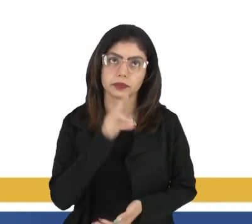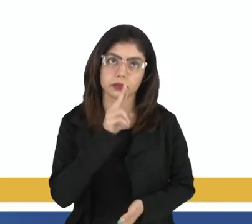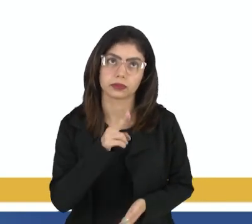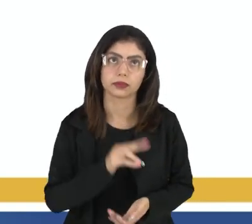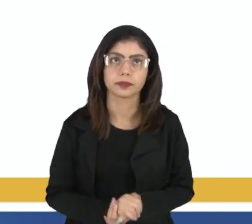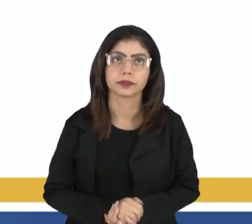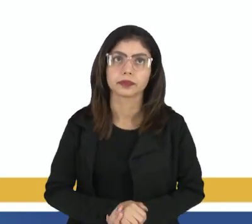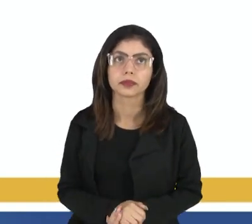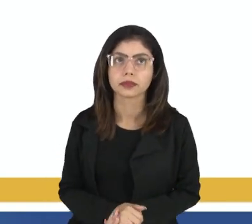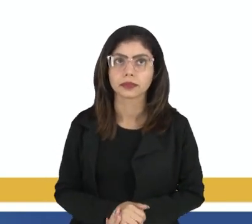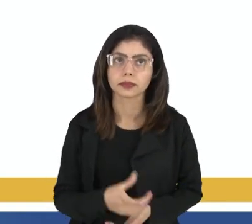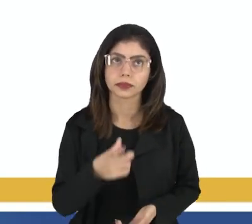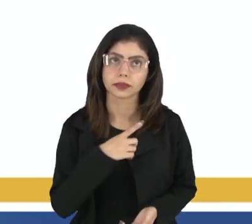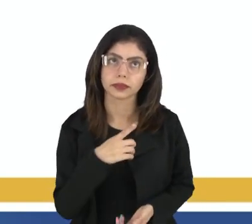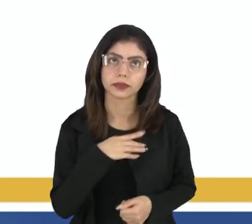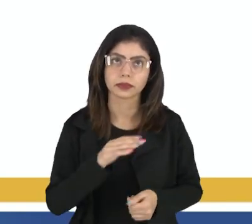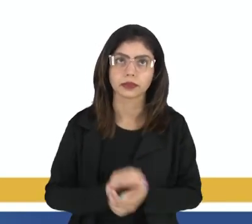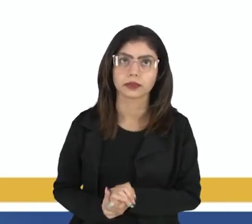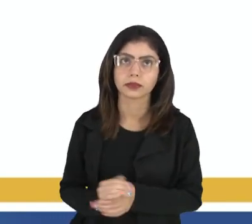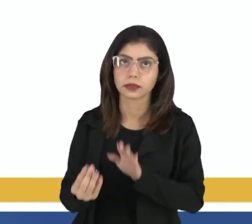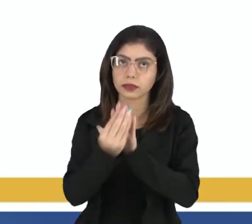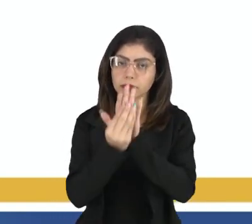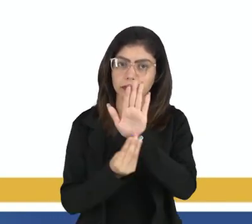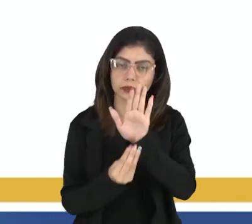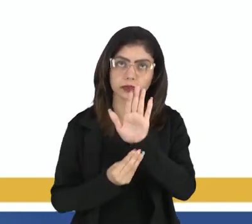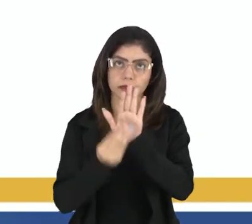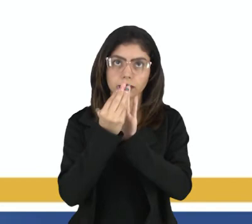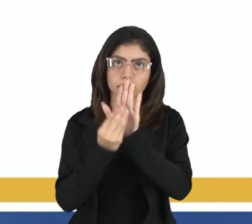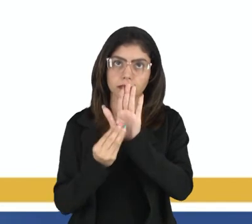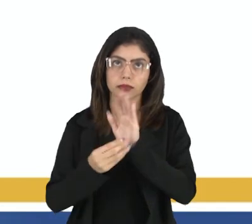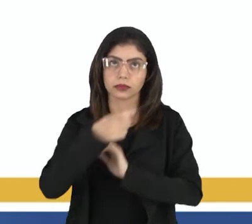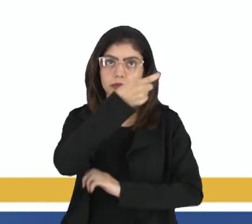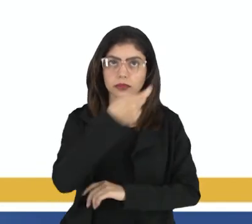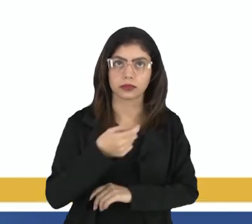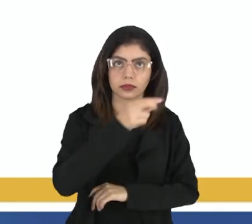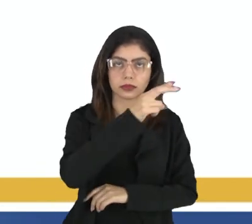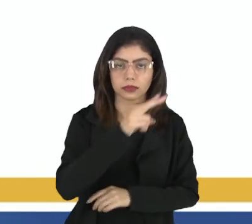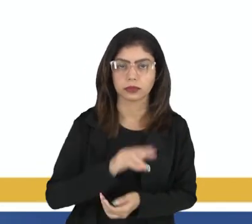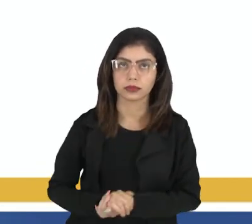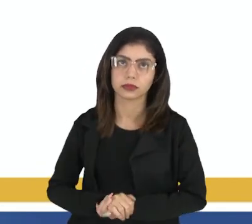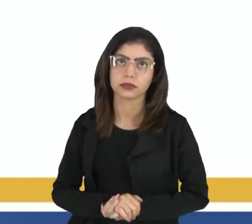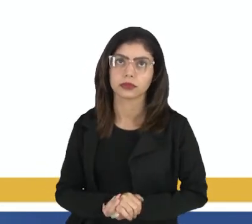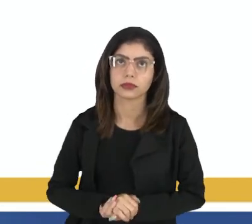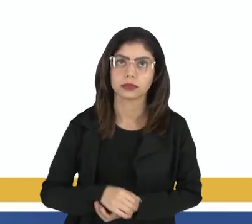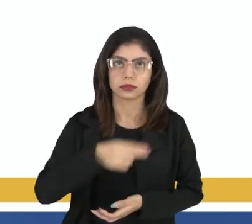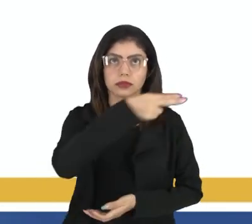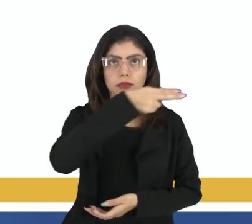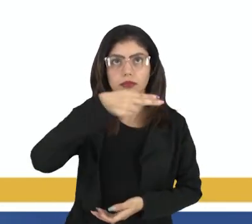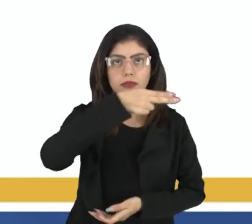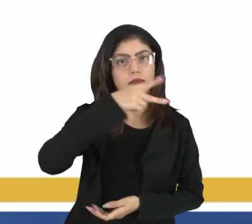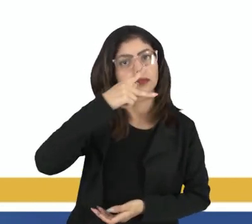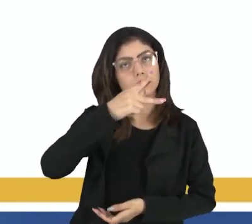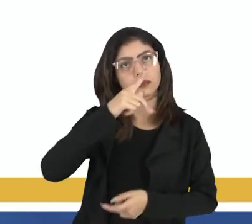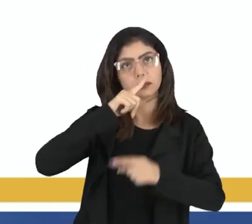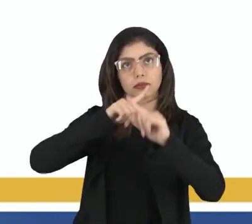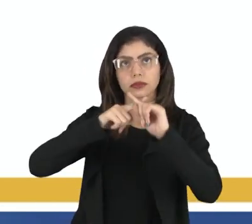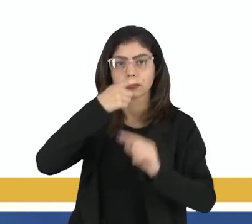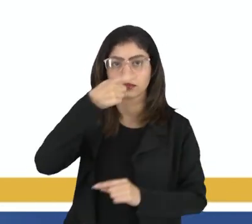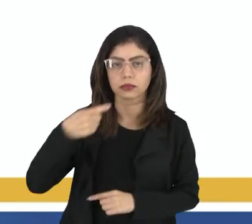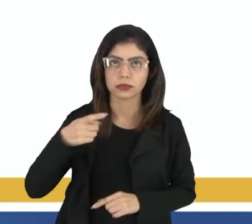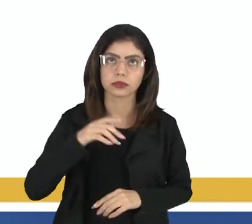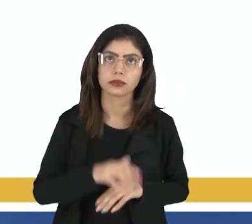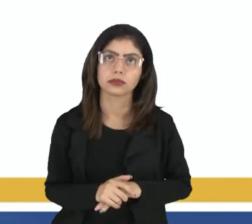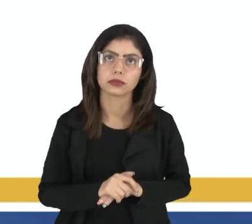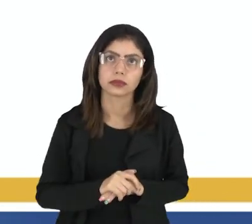Resposta. Temos que a receita máxima será dada por Rx igual a